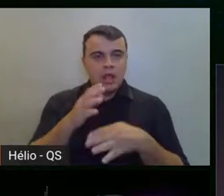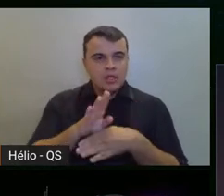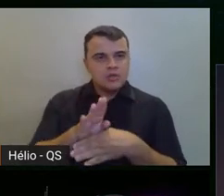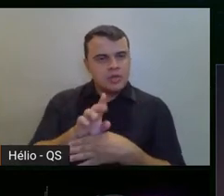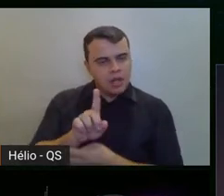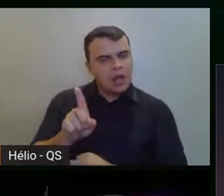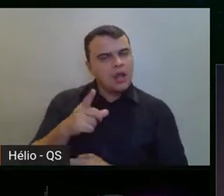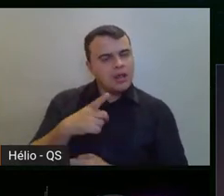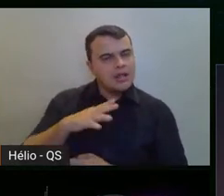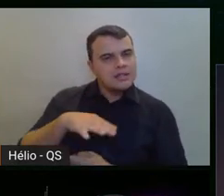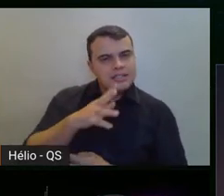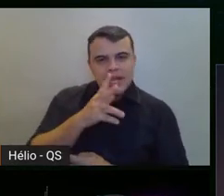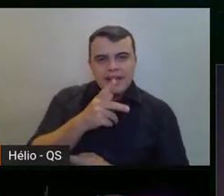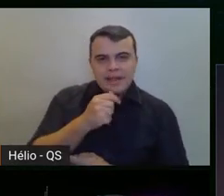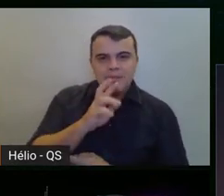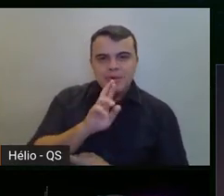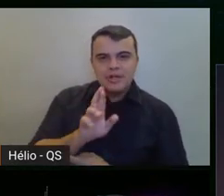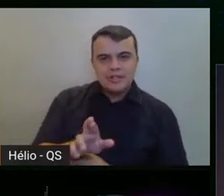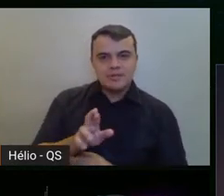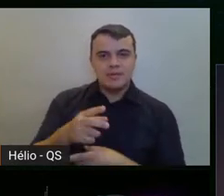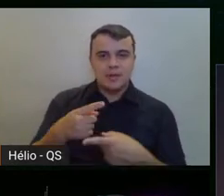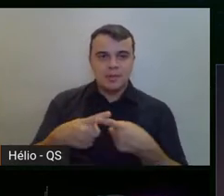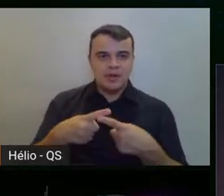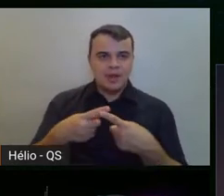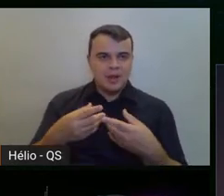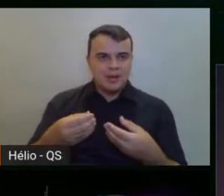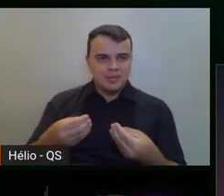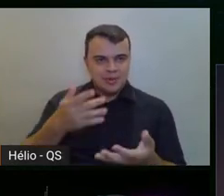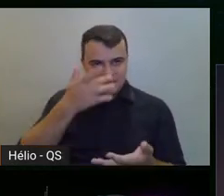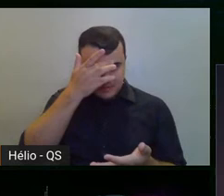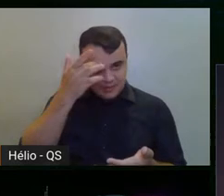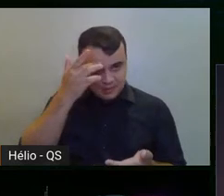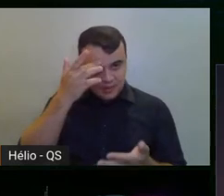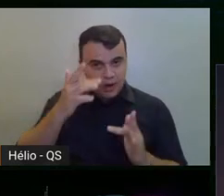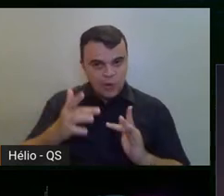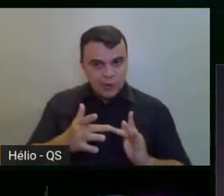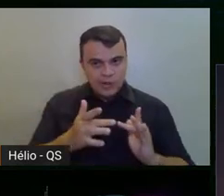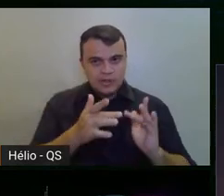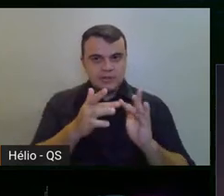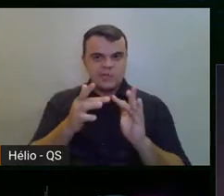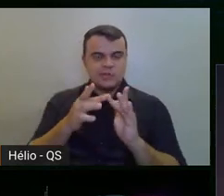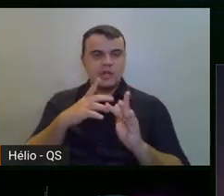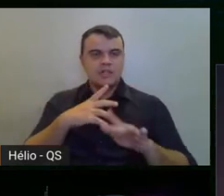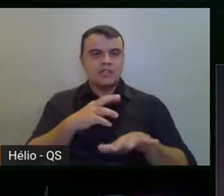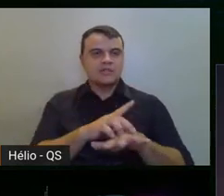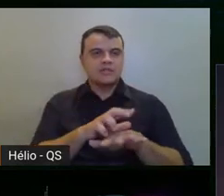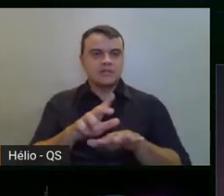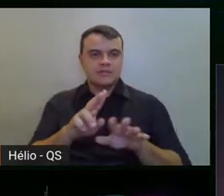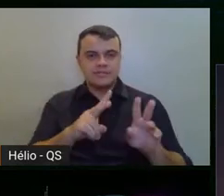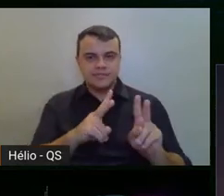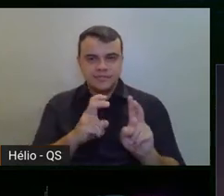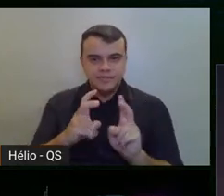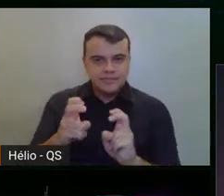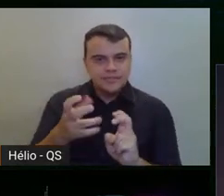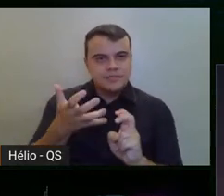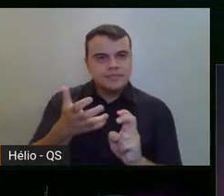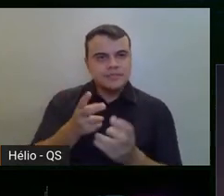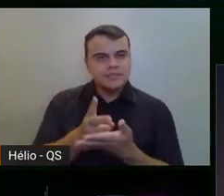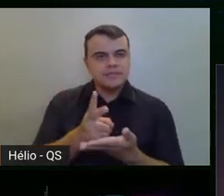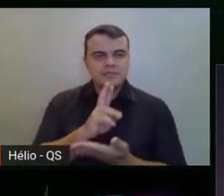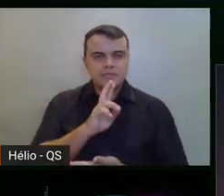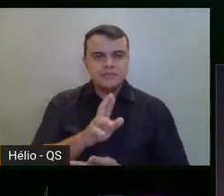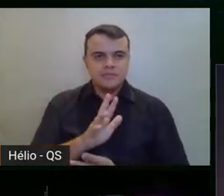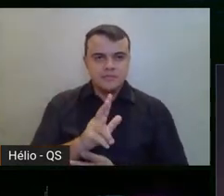lá às vezes a gente demora um pouquinho para responder porque tem muita gente entrando em contato com a gente sobre diferentes coisas mas a gente sempre responde